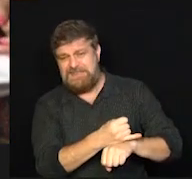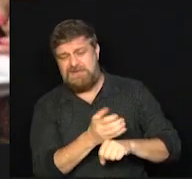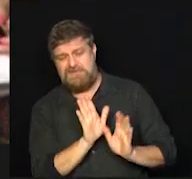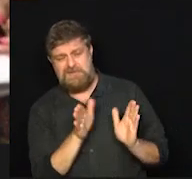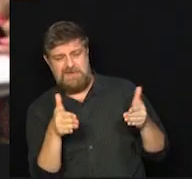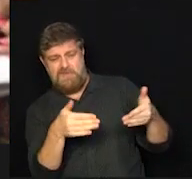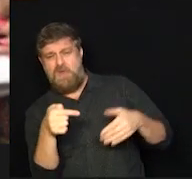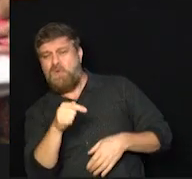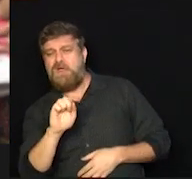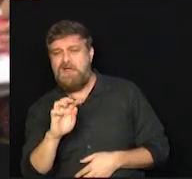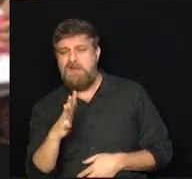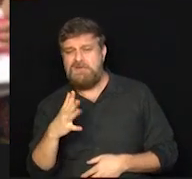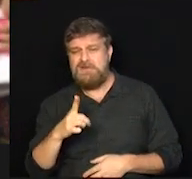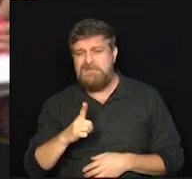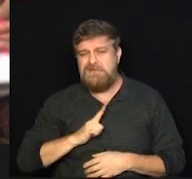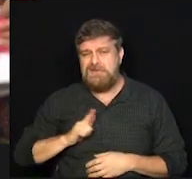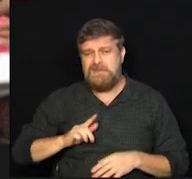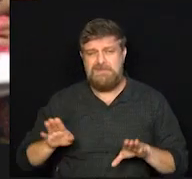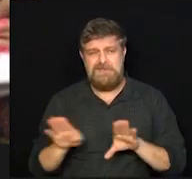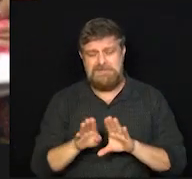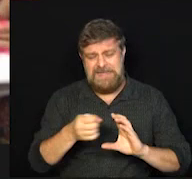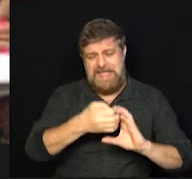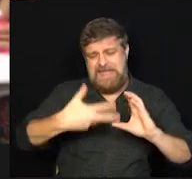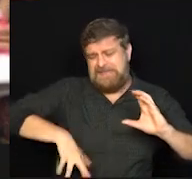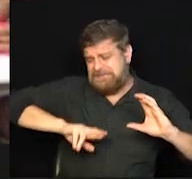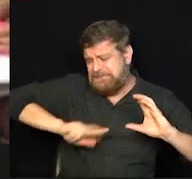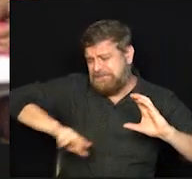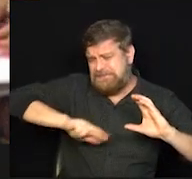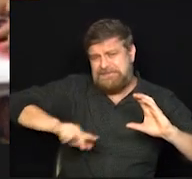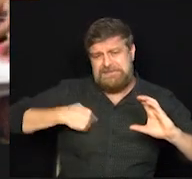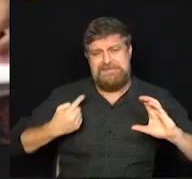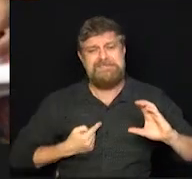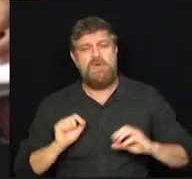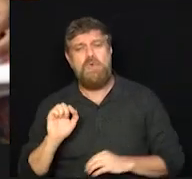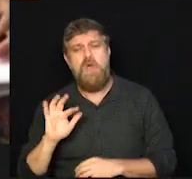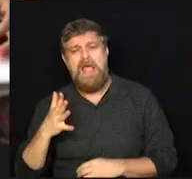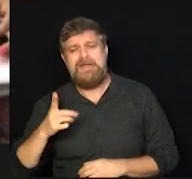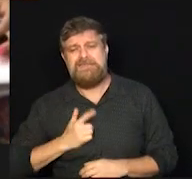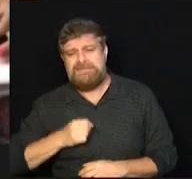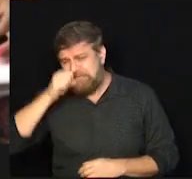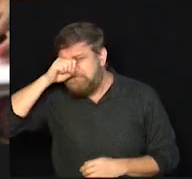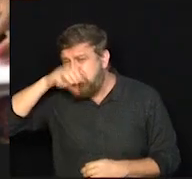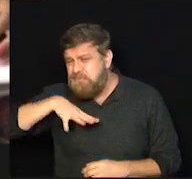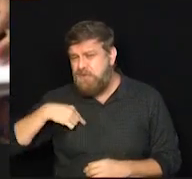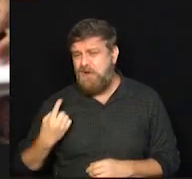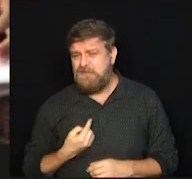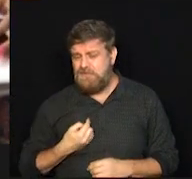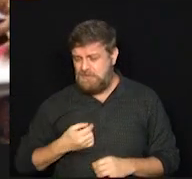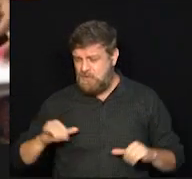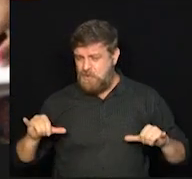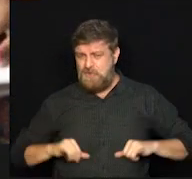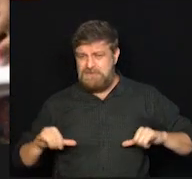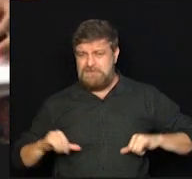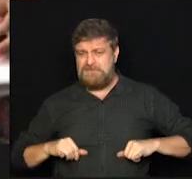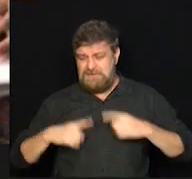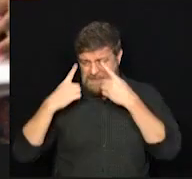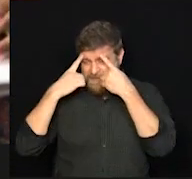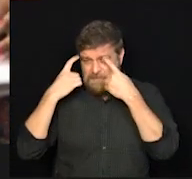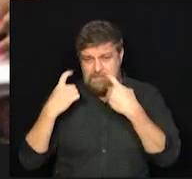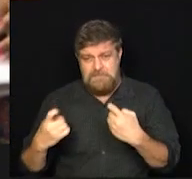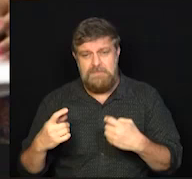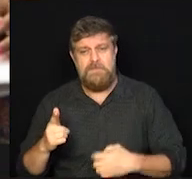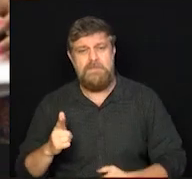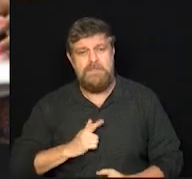Ele trouxe uma outra característica que foi uma agressividade para além do surto material